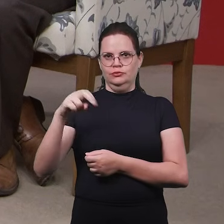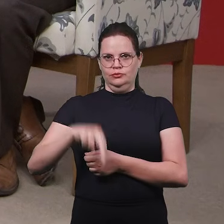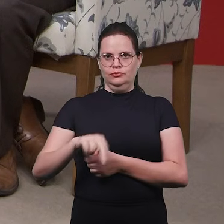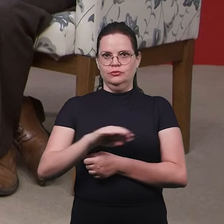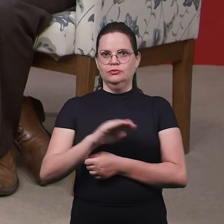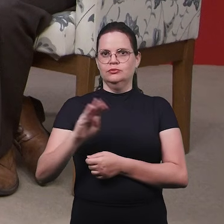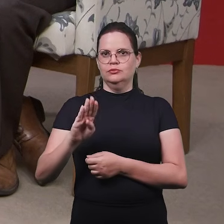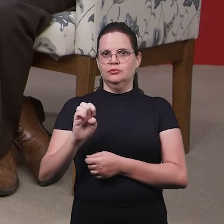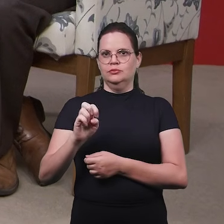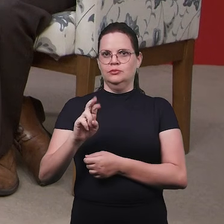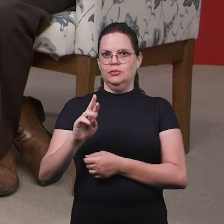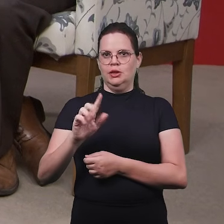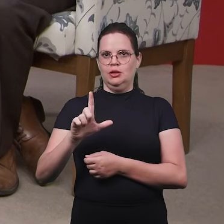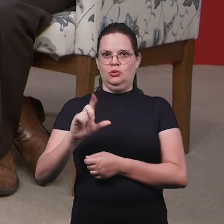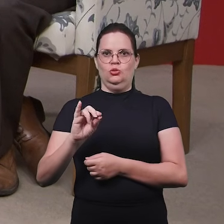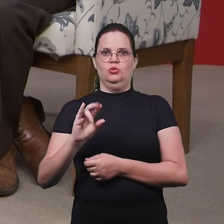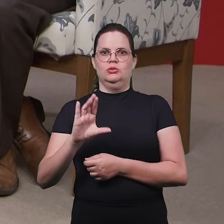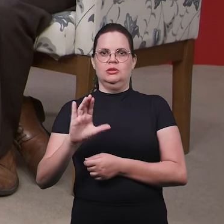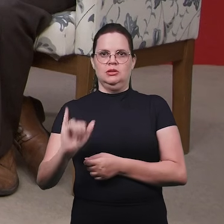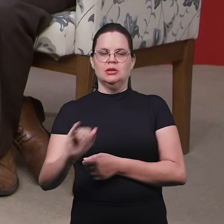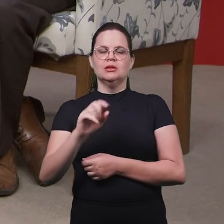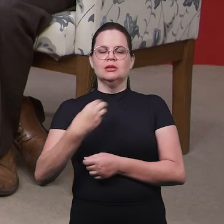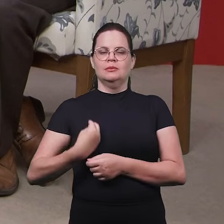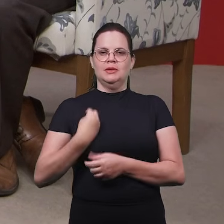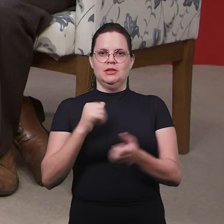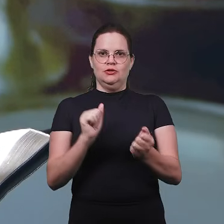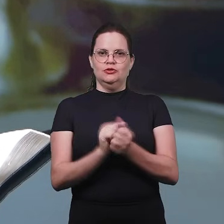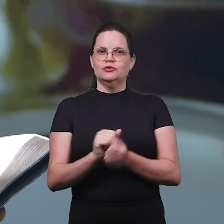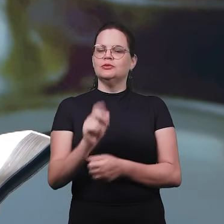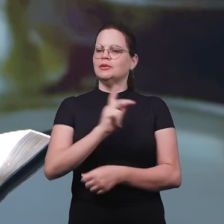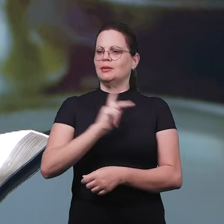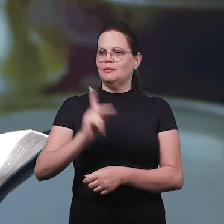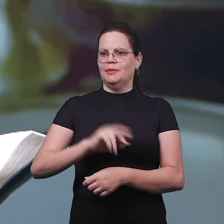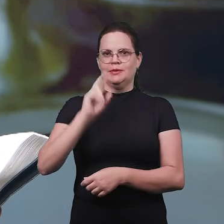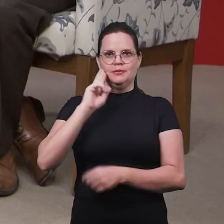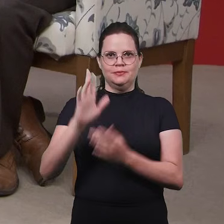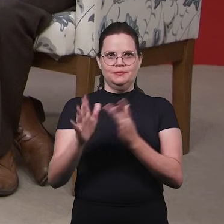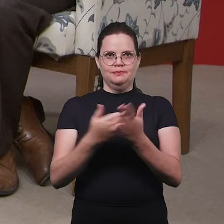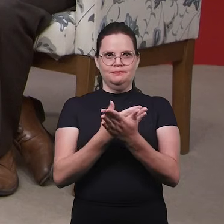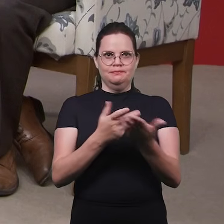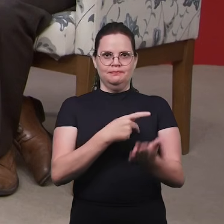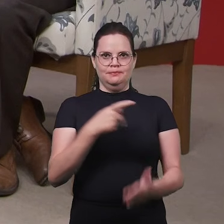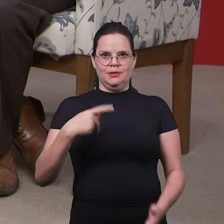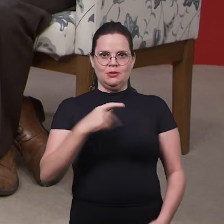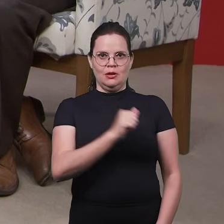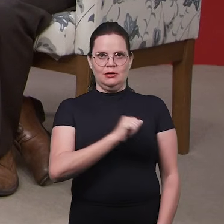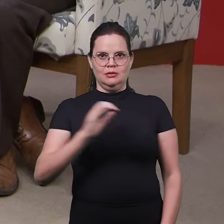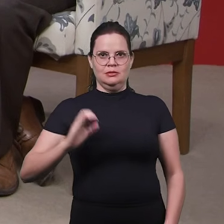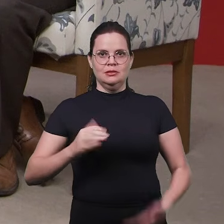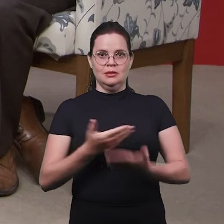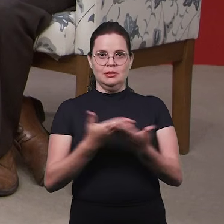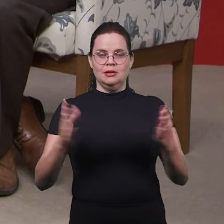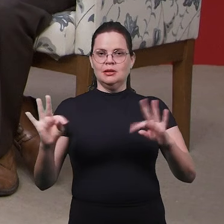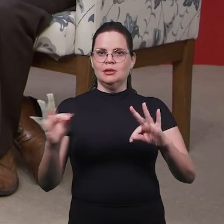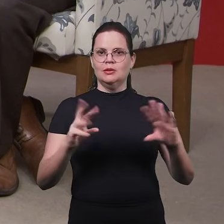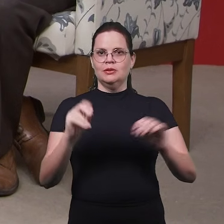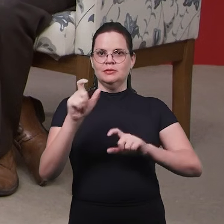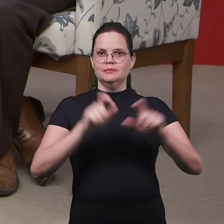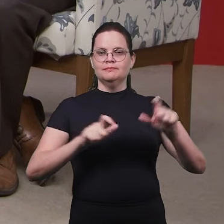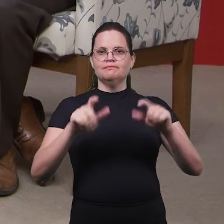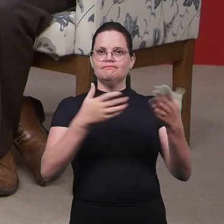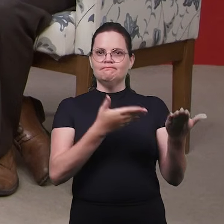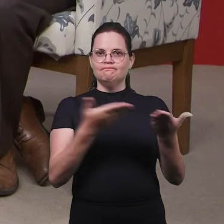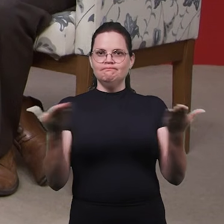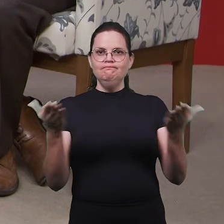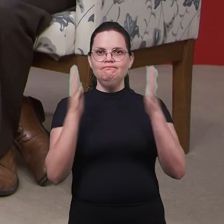pastor Gerson Belosi, que está aqui presente conosco. Paz do Senhor, pastor Antônio Carlos, a paz do Senhor aos nossos queridos